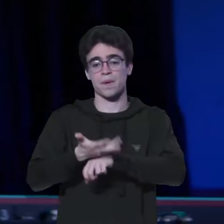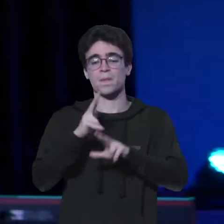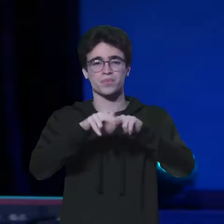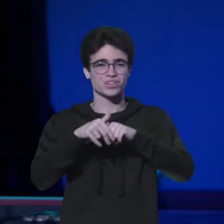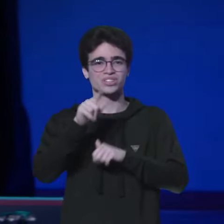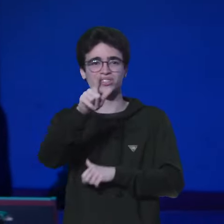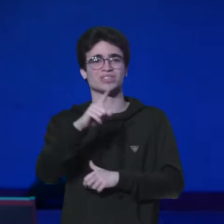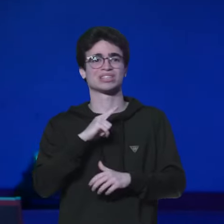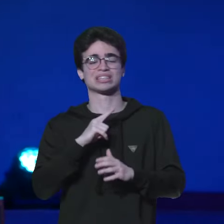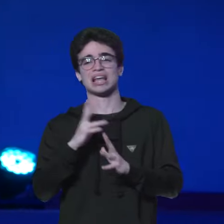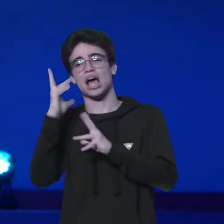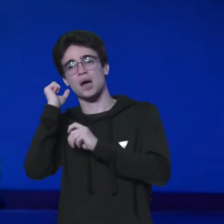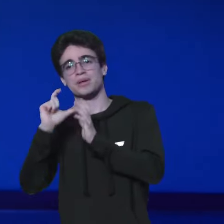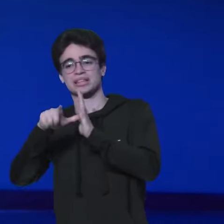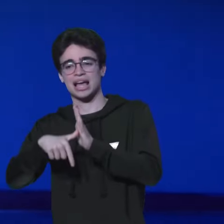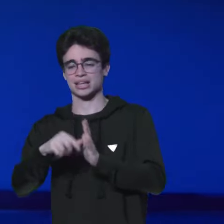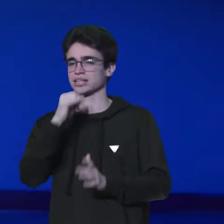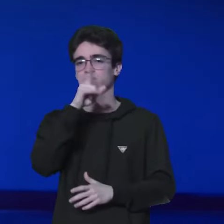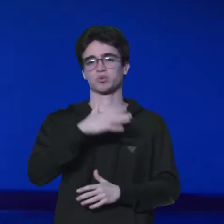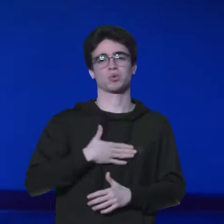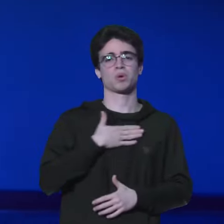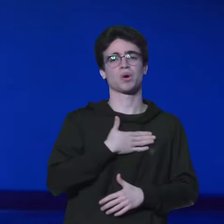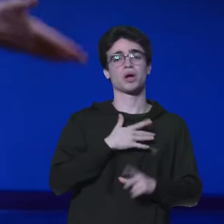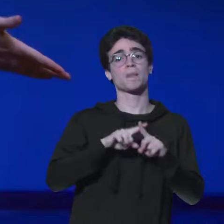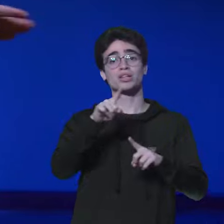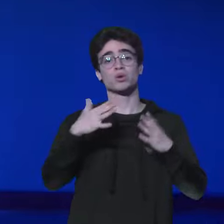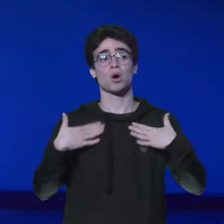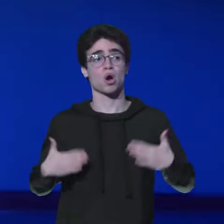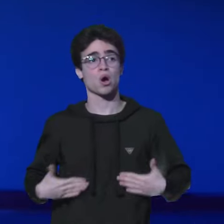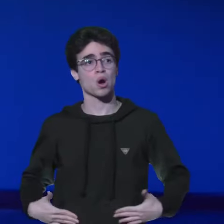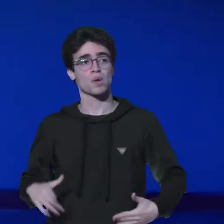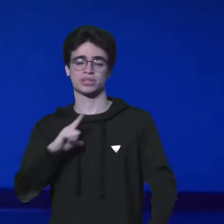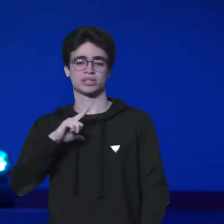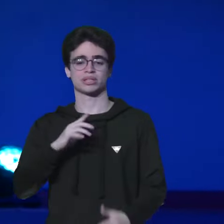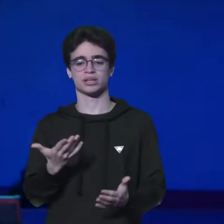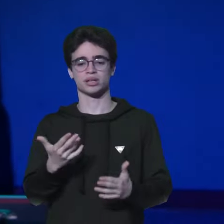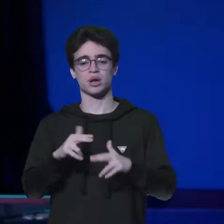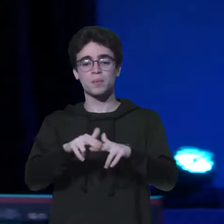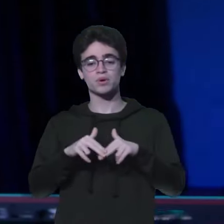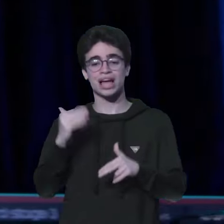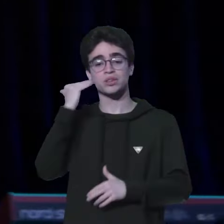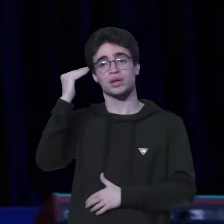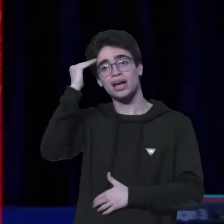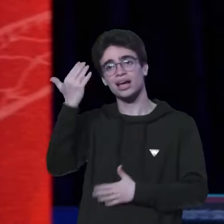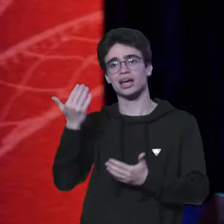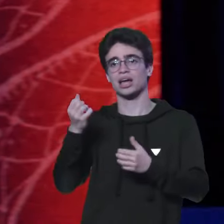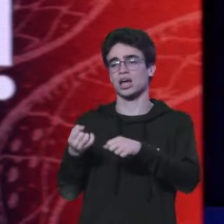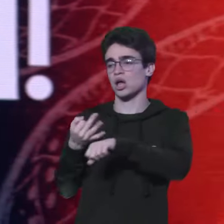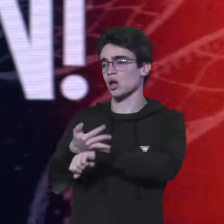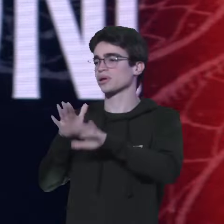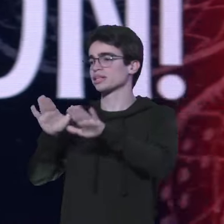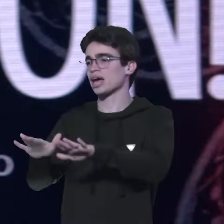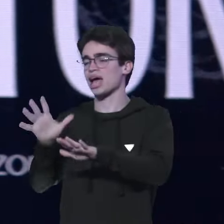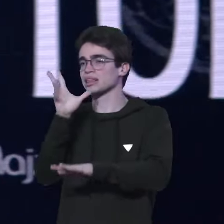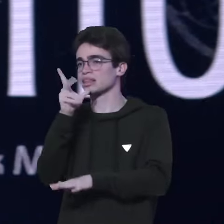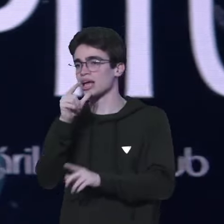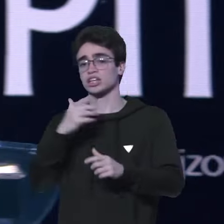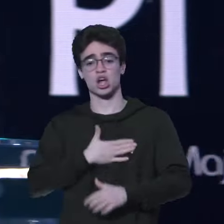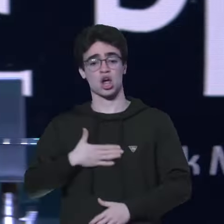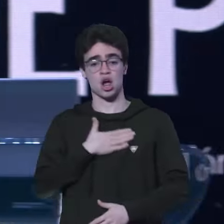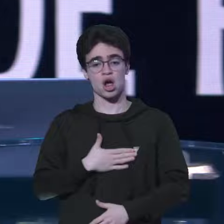tarde. Não é só porque você gosta, seu corpo faz isso. Então, por isso que adolescente gosta de dormir tarde. Só